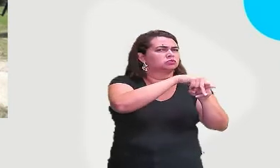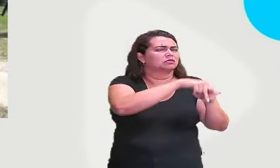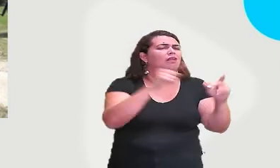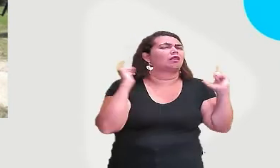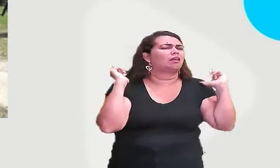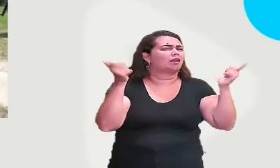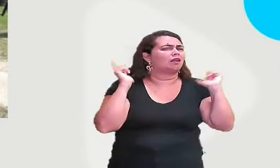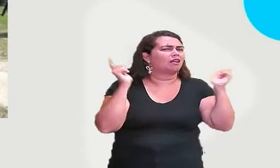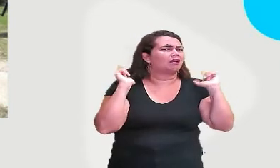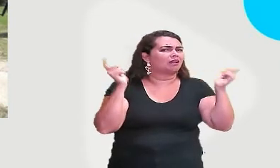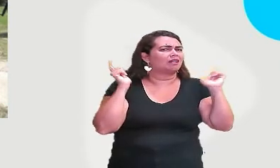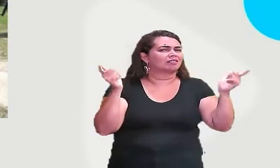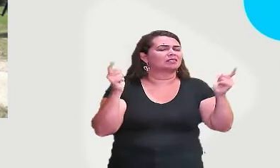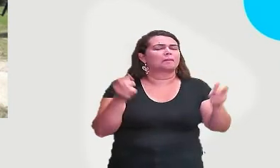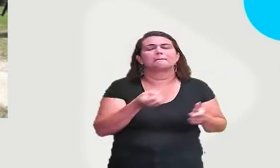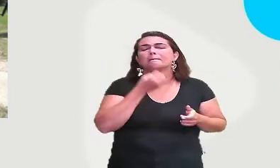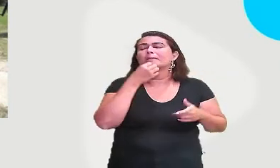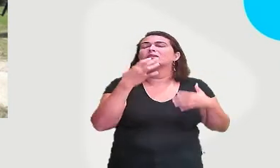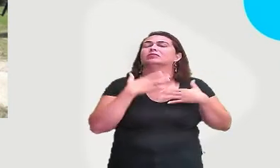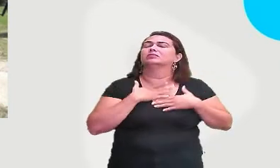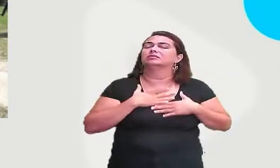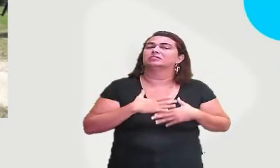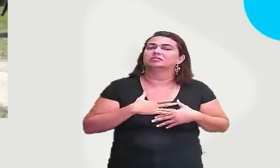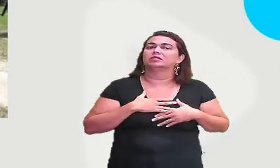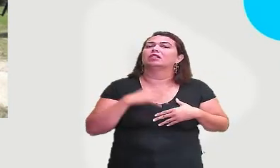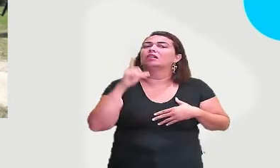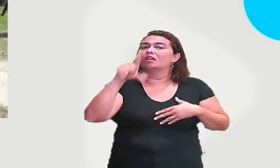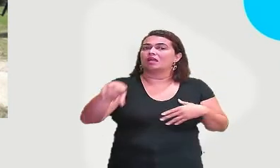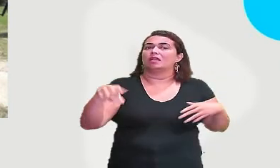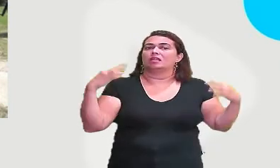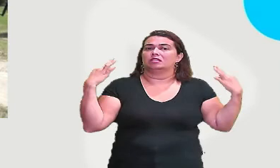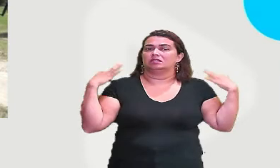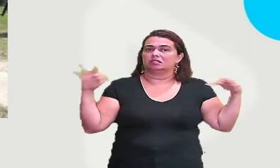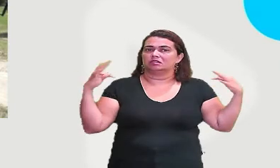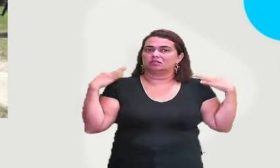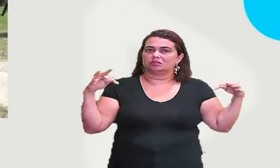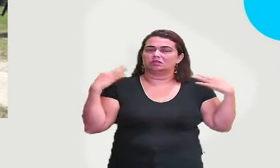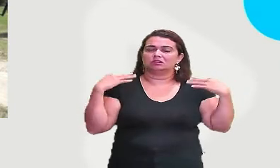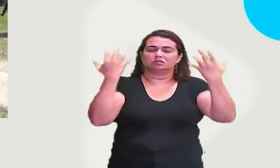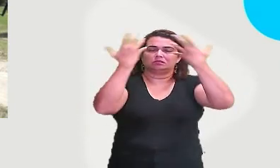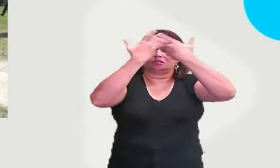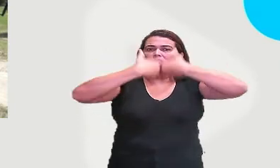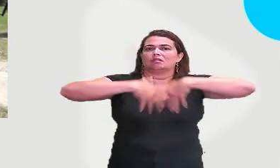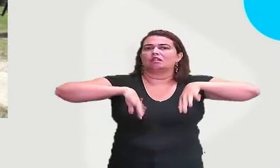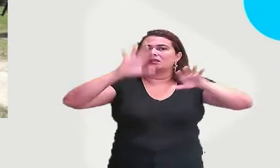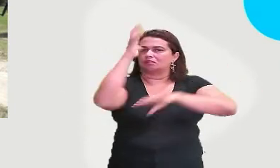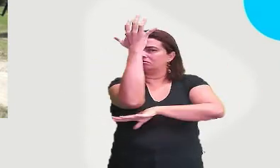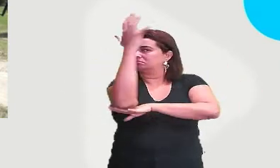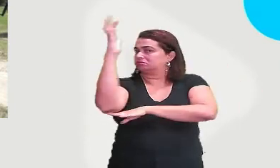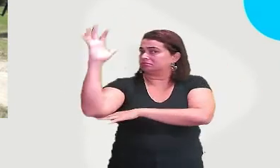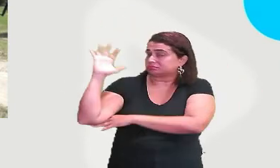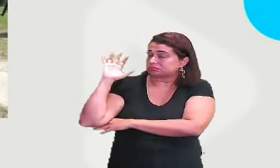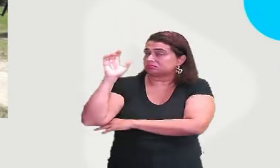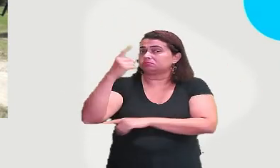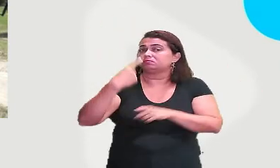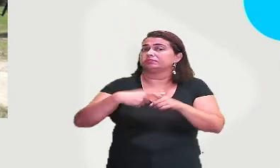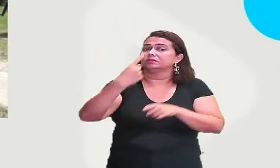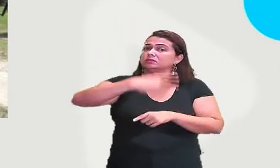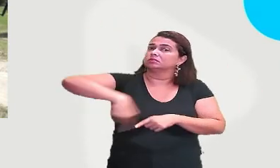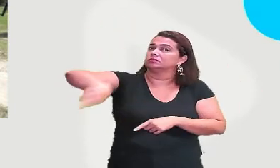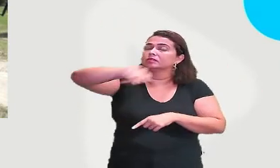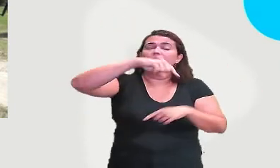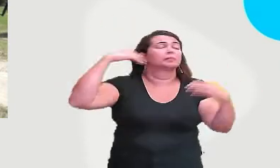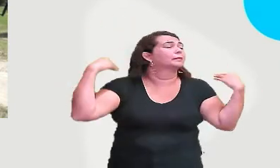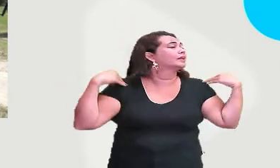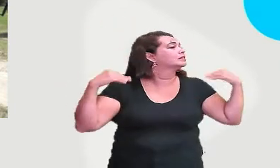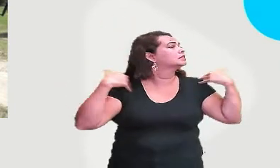uma diversão, que isso a gente chama de ecoturismo também. Porque geralmente ou a gente passeia naquele verde